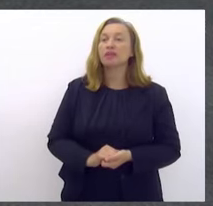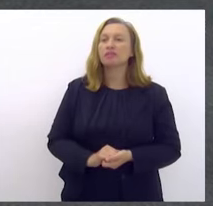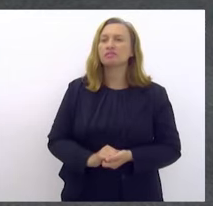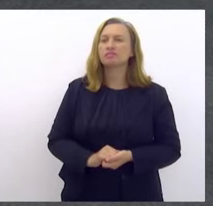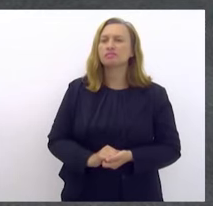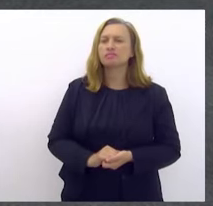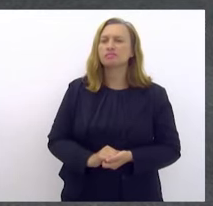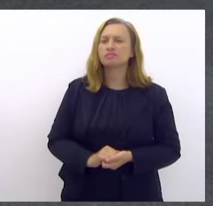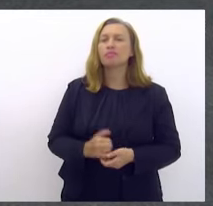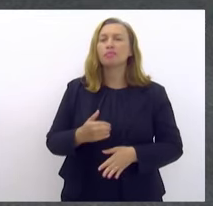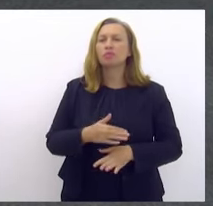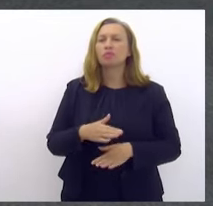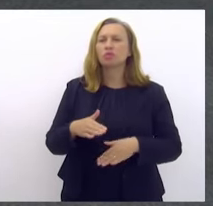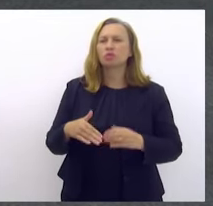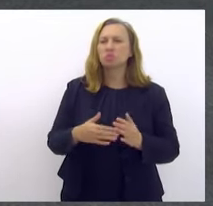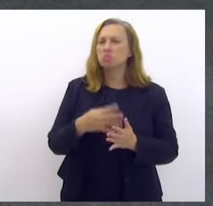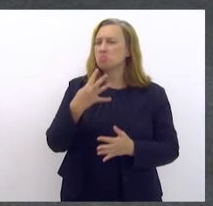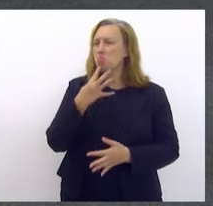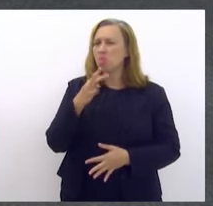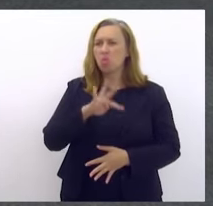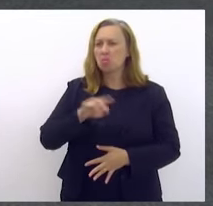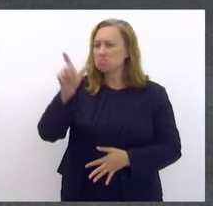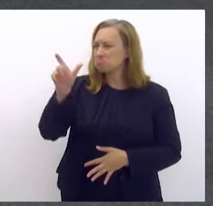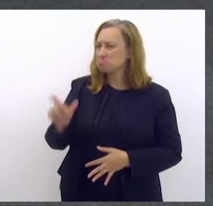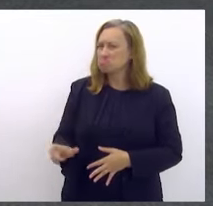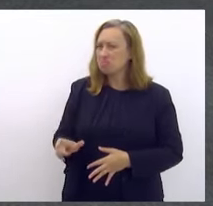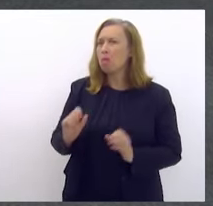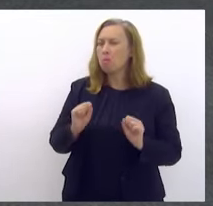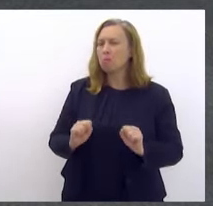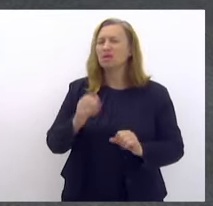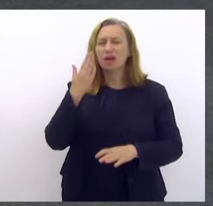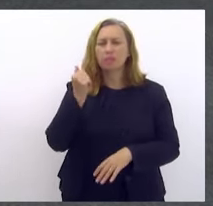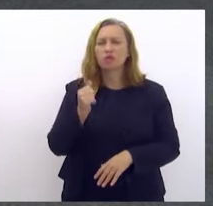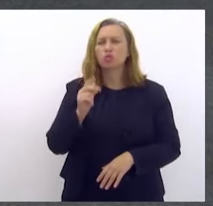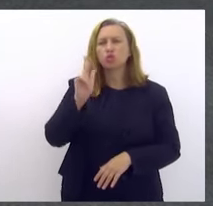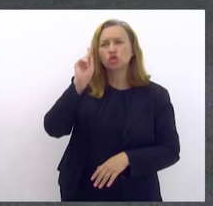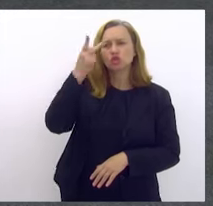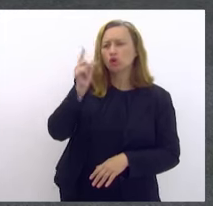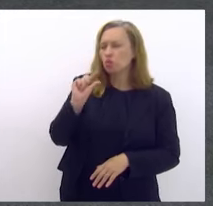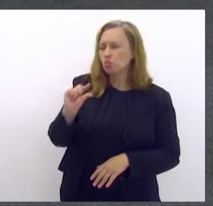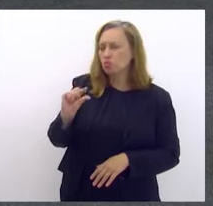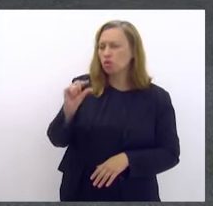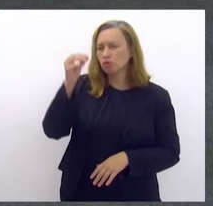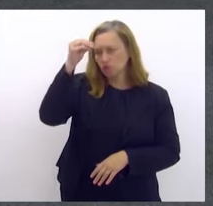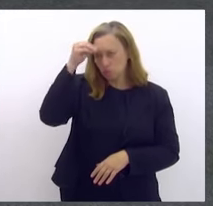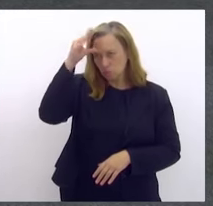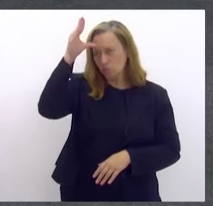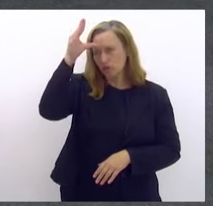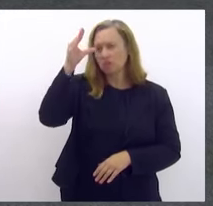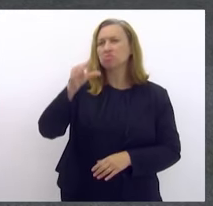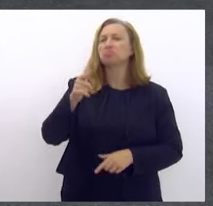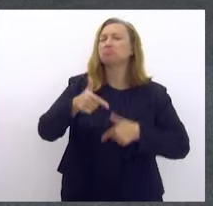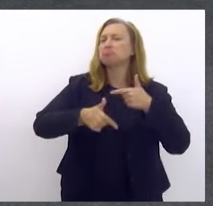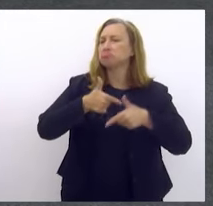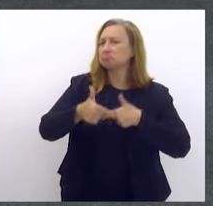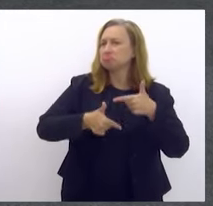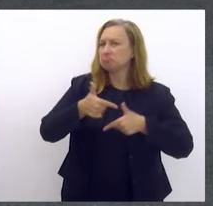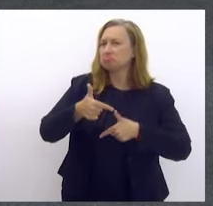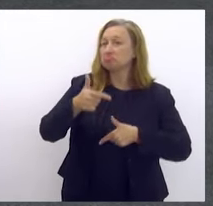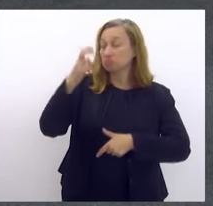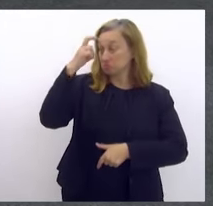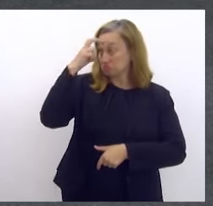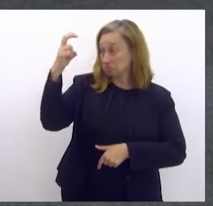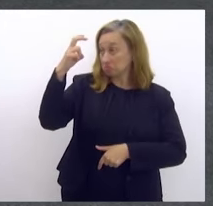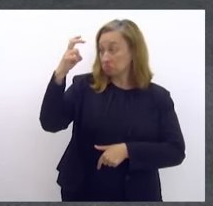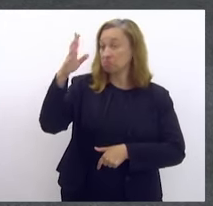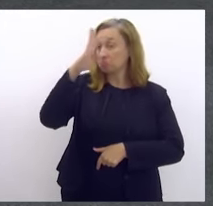aqueles e aquelas que não conhecem Sueli Carneiro possam saber um pouco do conhecimento, do trabalho intelectual